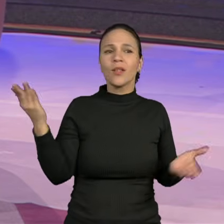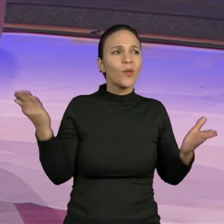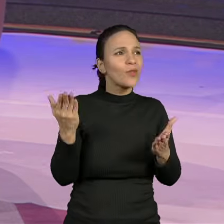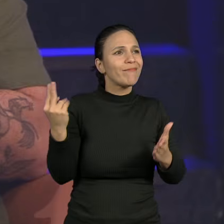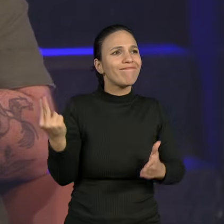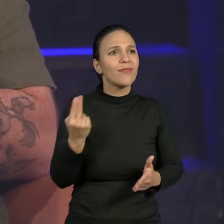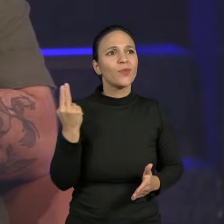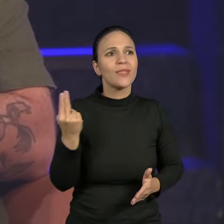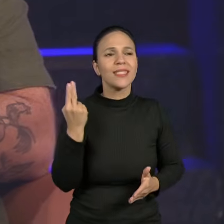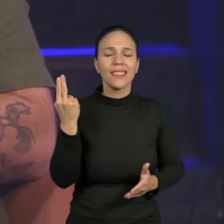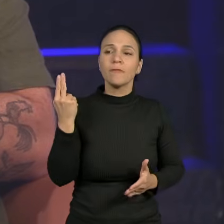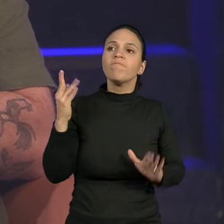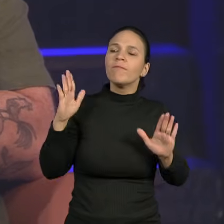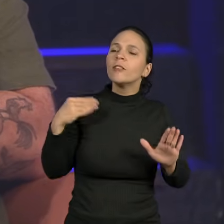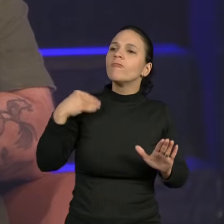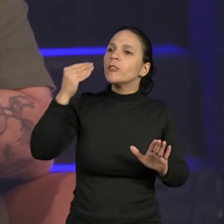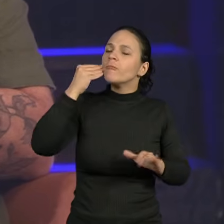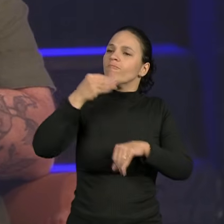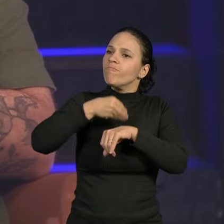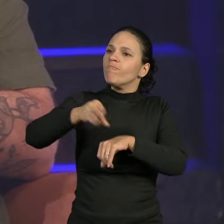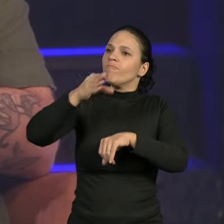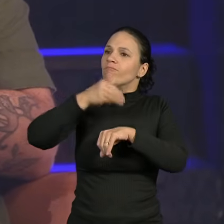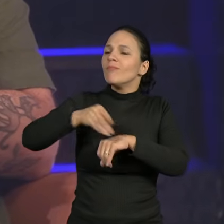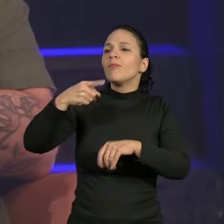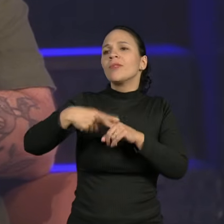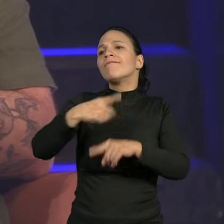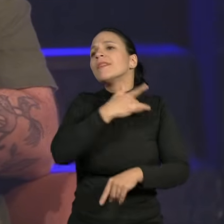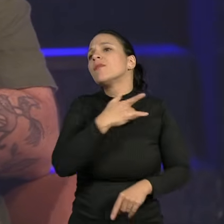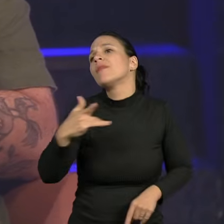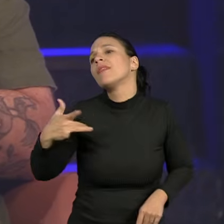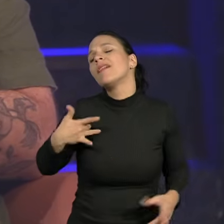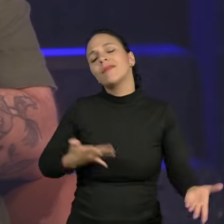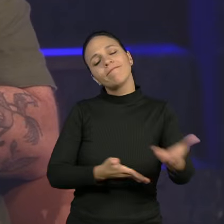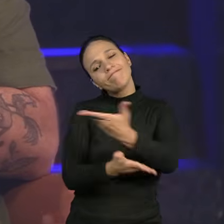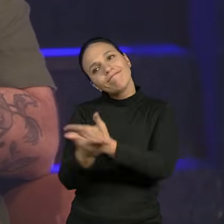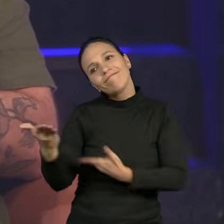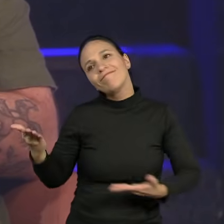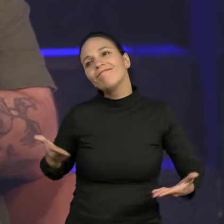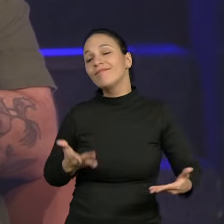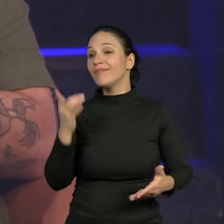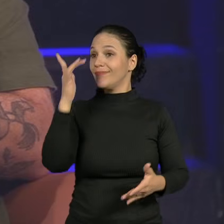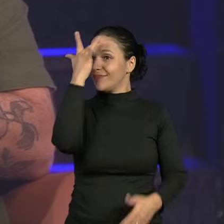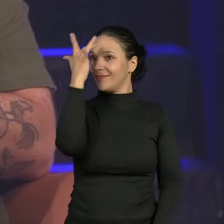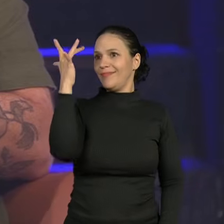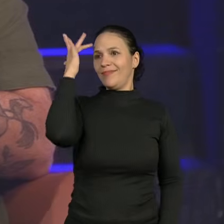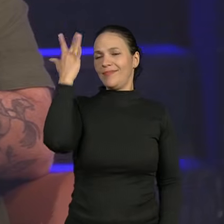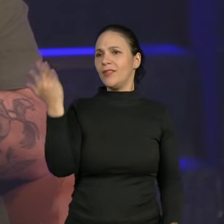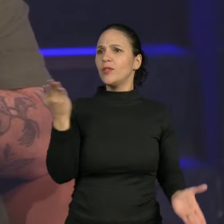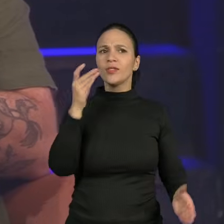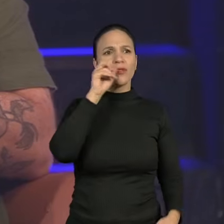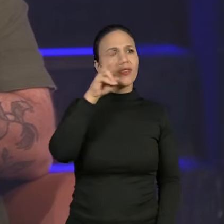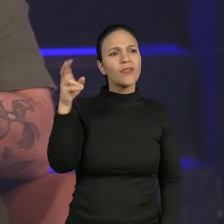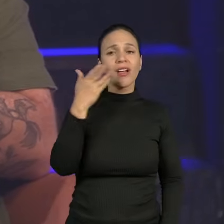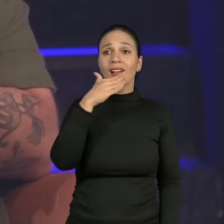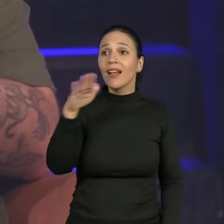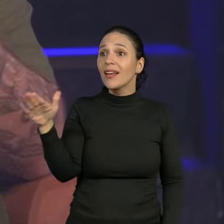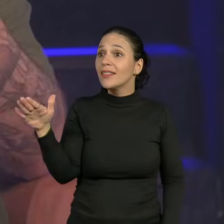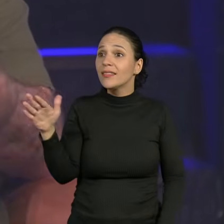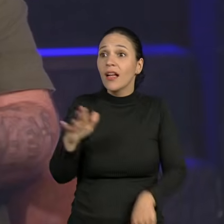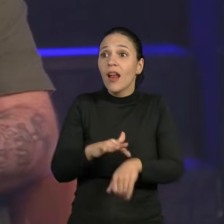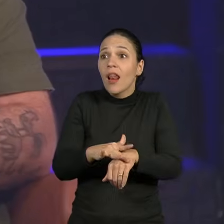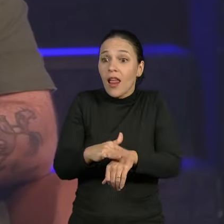de hoje em dia, mas que é uma infância muito saudável para a nossa mente, né? A gente vê crianças hoje adoecendo,